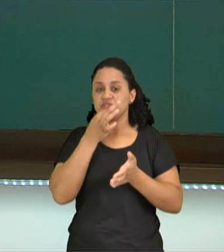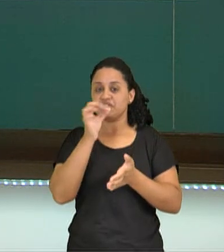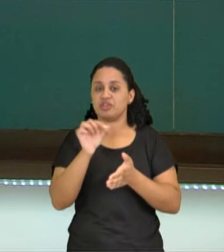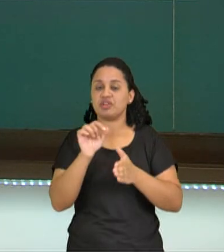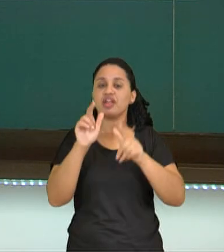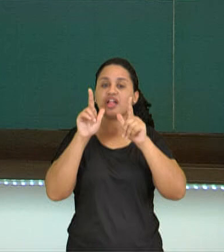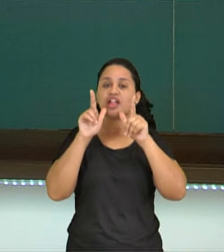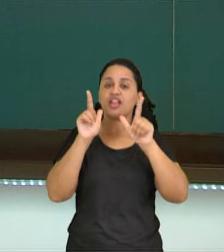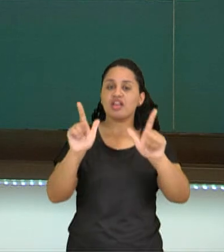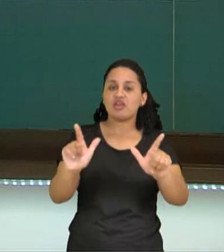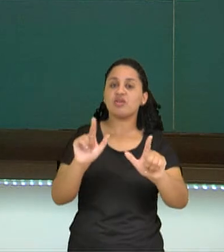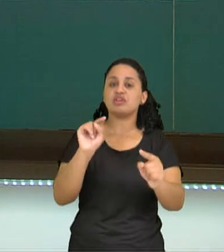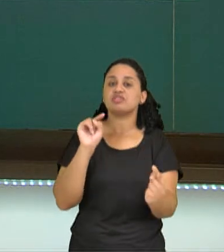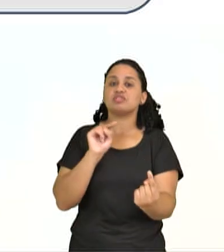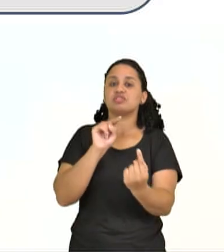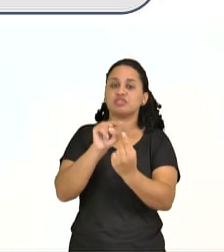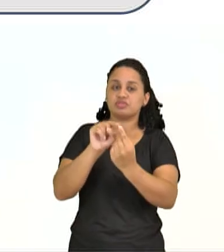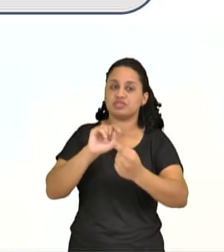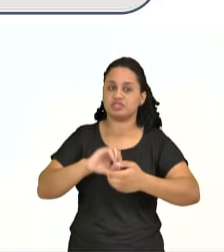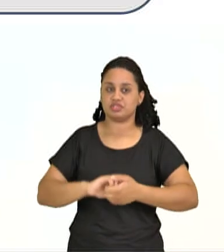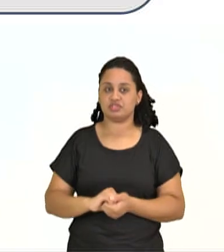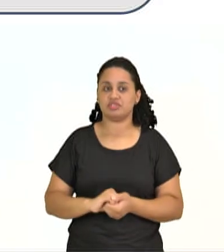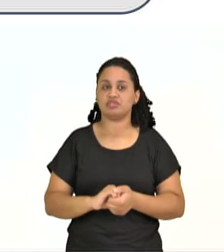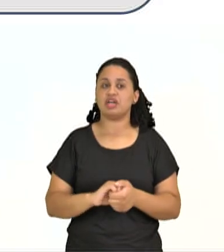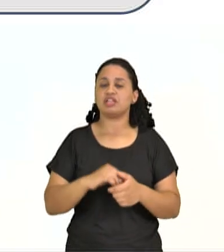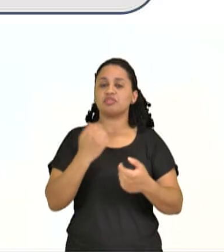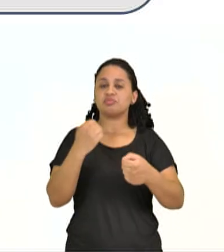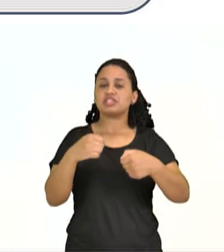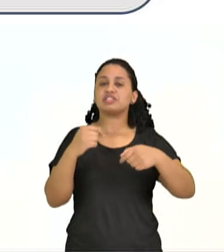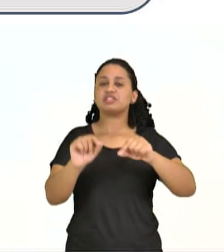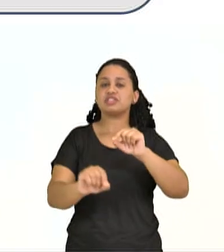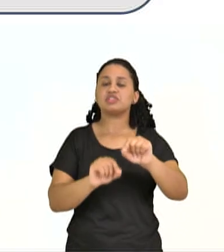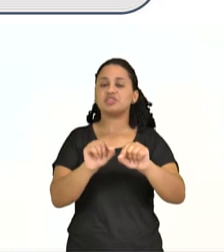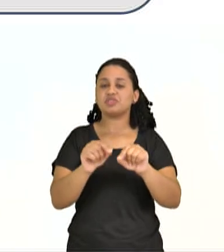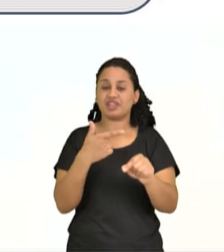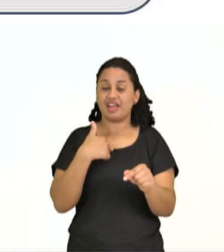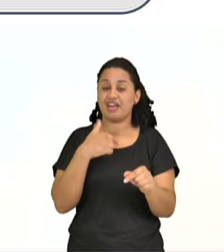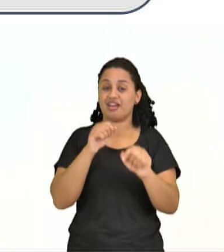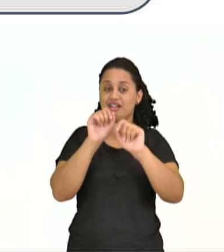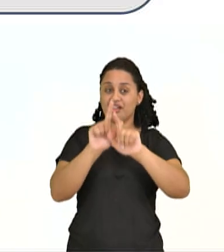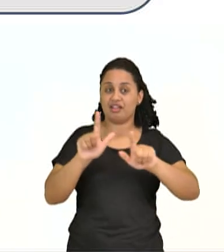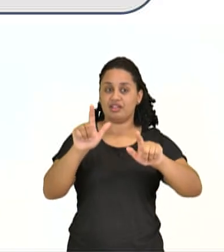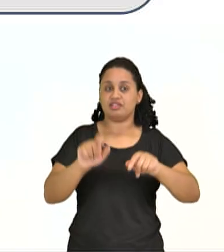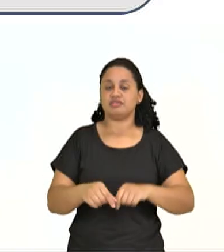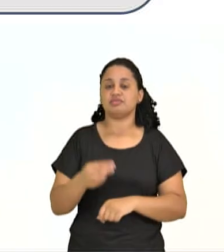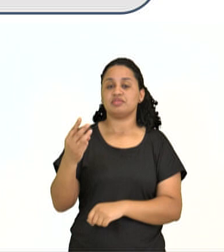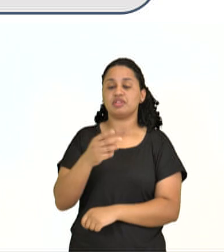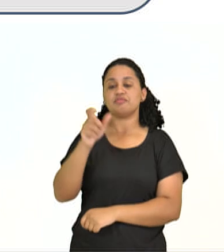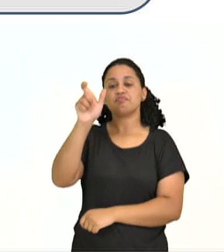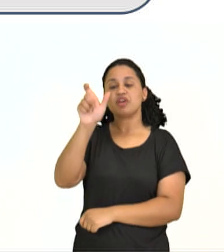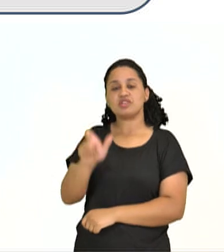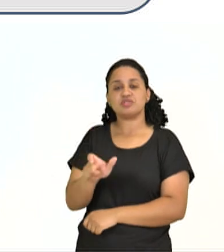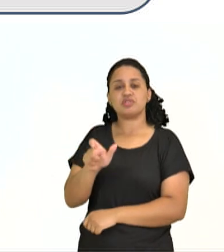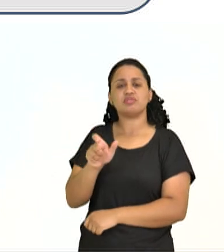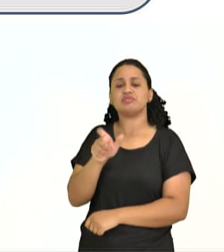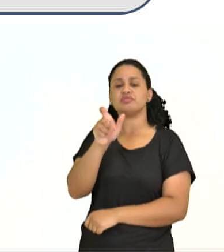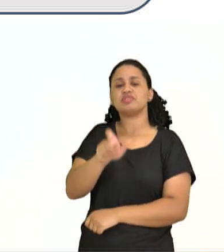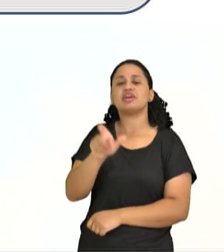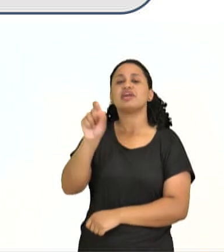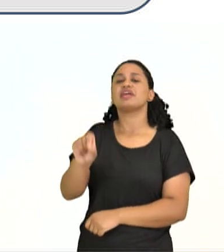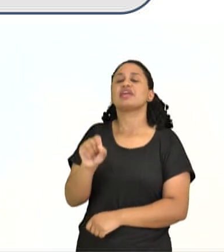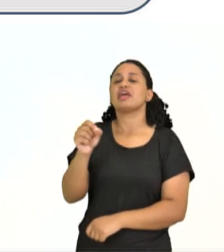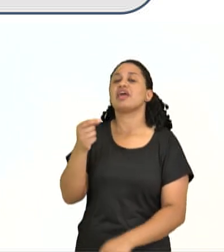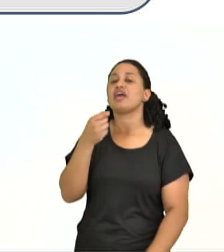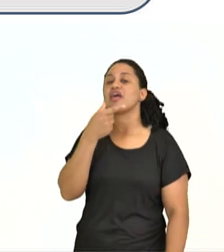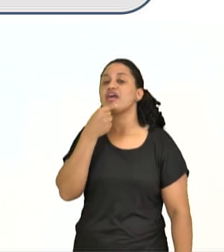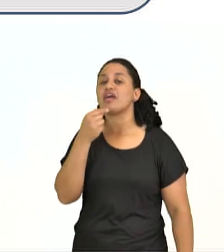Linguagem objetiva, né? Eu tenho que chegar a fundo. Terceira pessoa. Quais são as terceiras? Terceira pessoa do